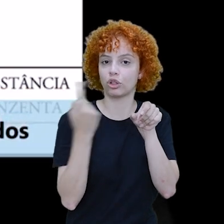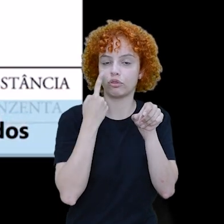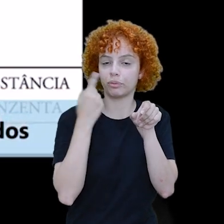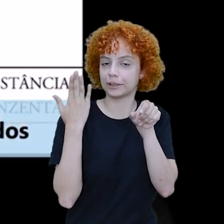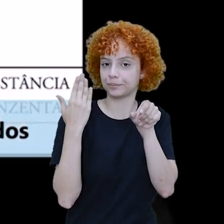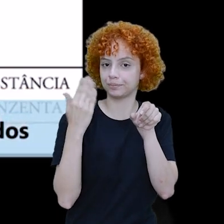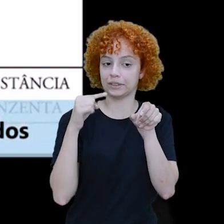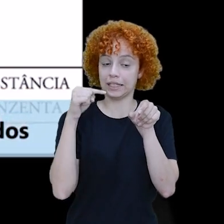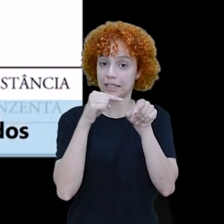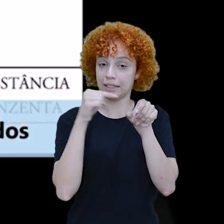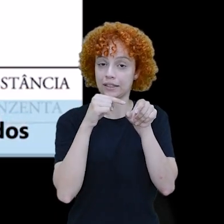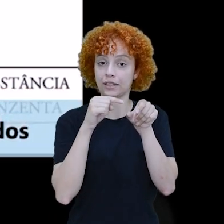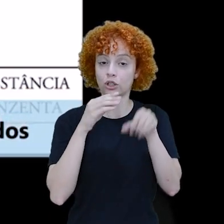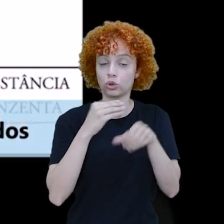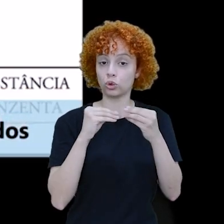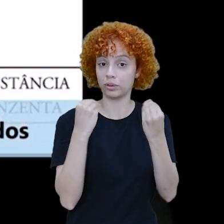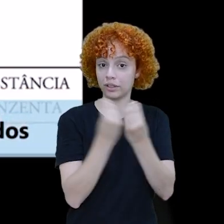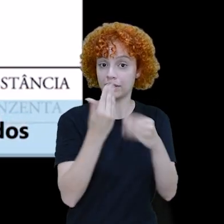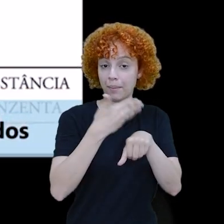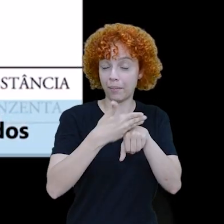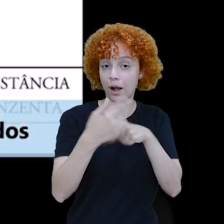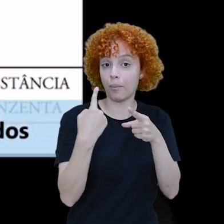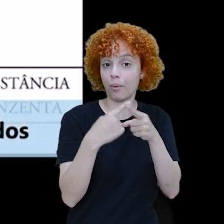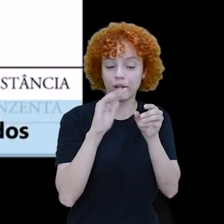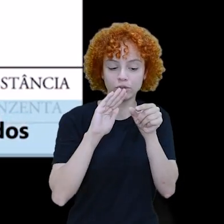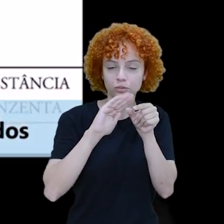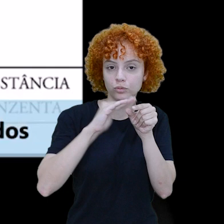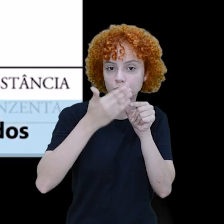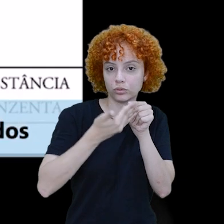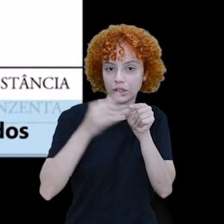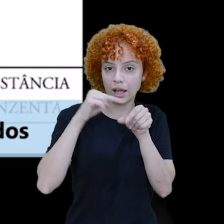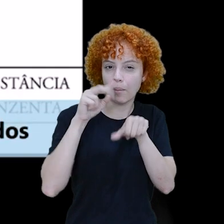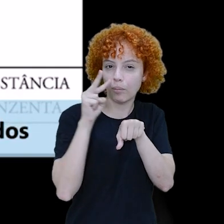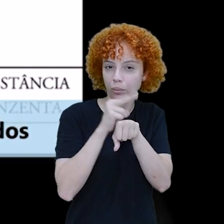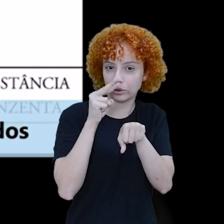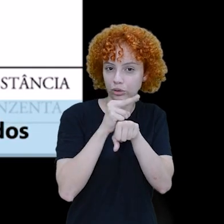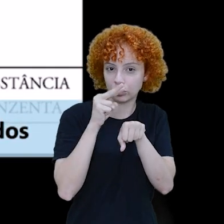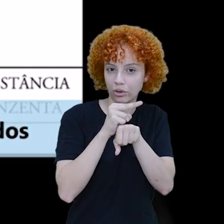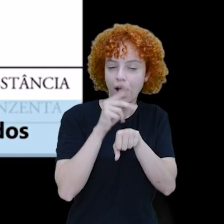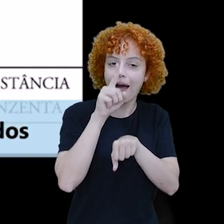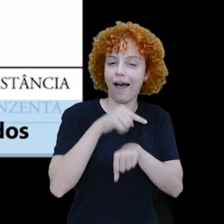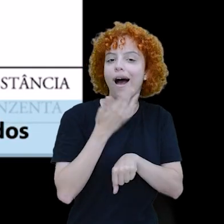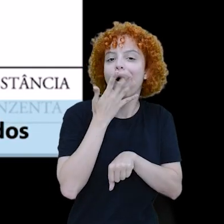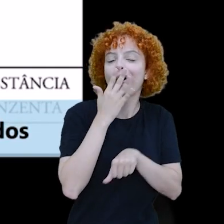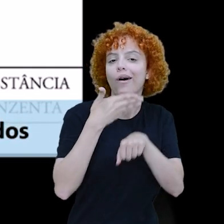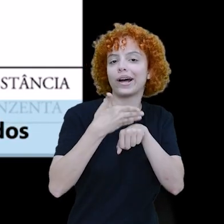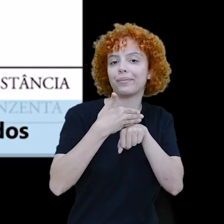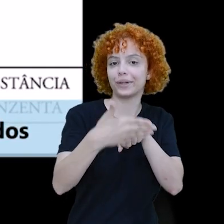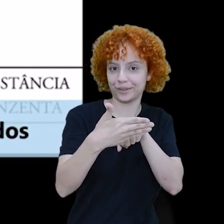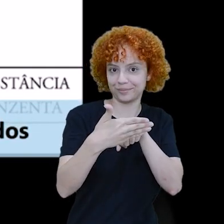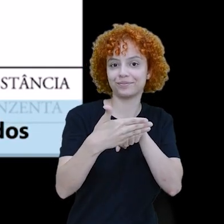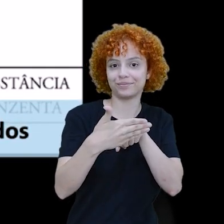já vimos. Chamamos de substância branca porque a mielina, que é a capa protetora que cobre os